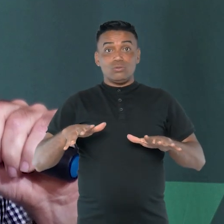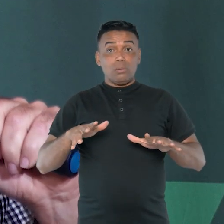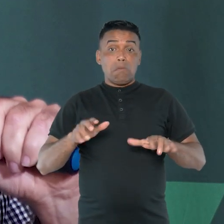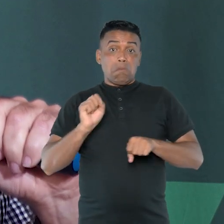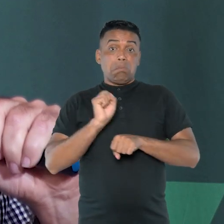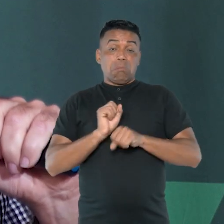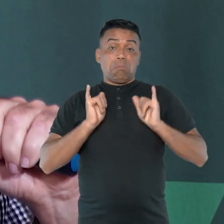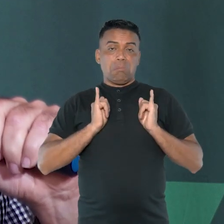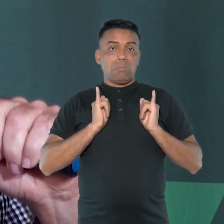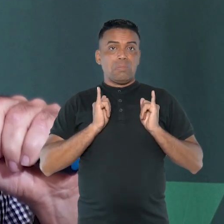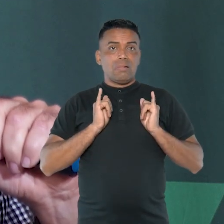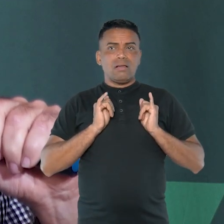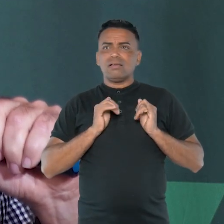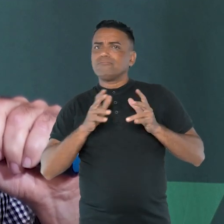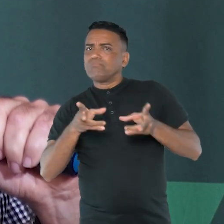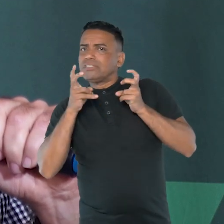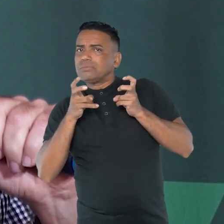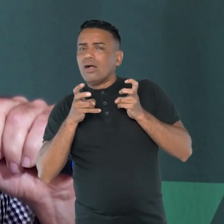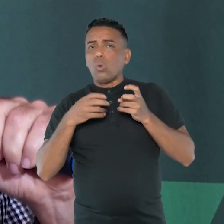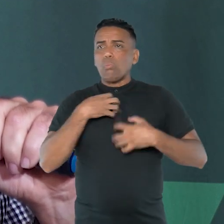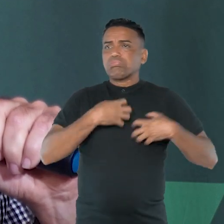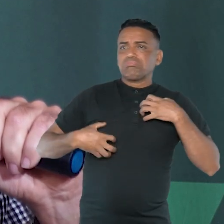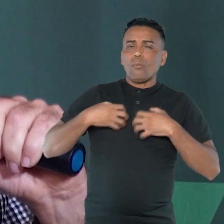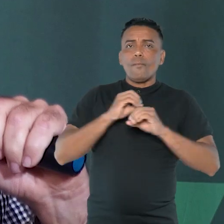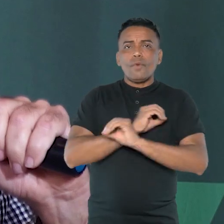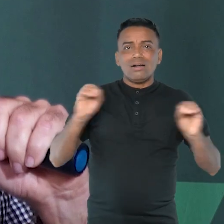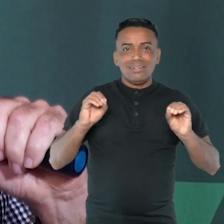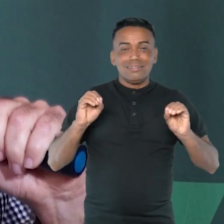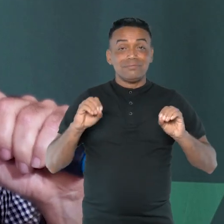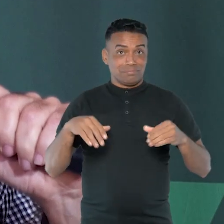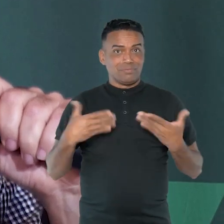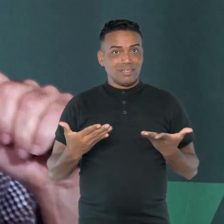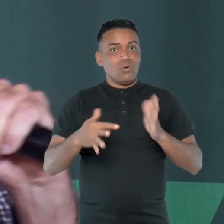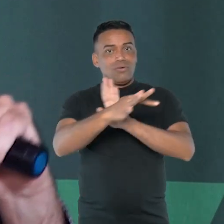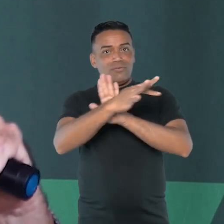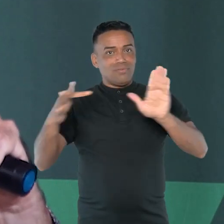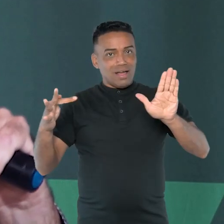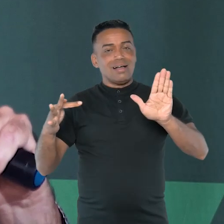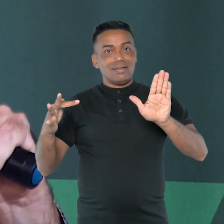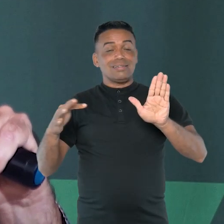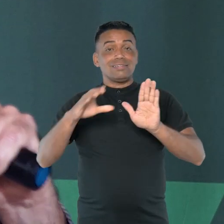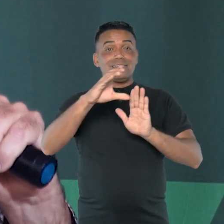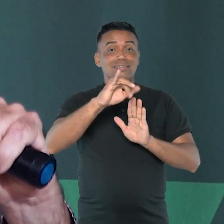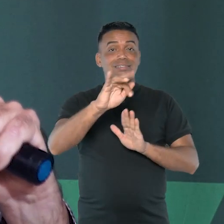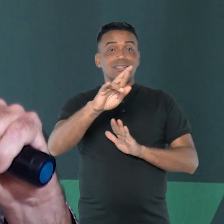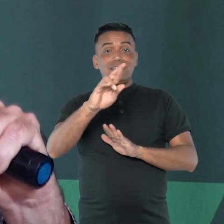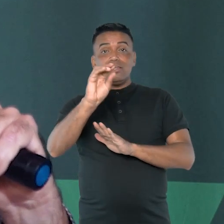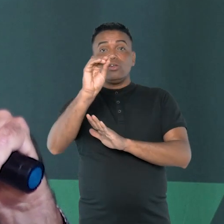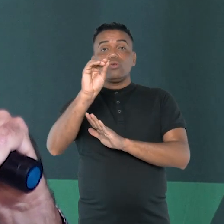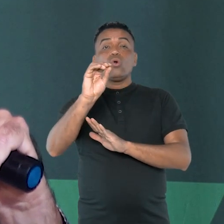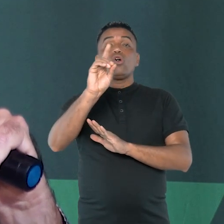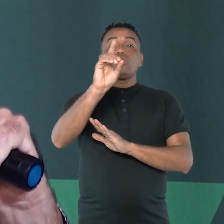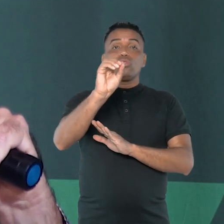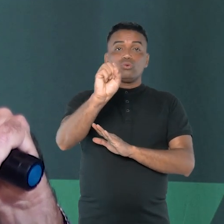cá estão reduzidos à imobilidade, nem pressentimentos, nem angústias. Então, essa frase